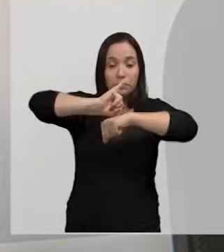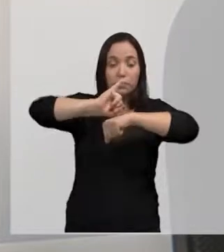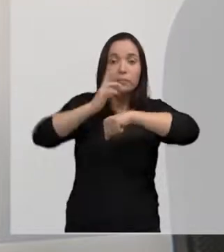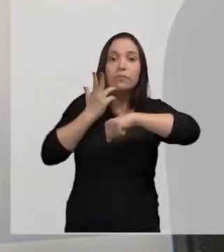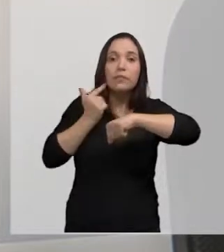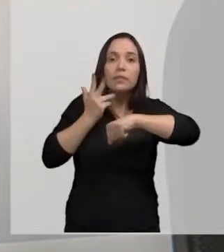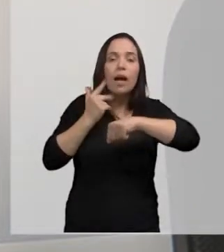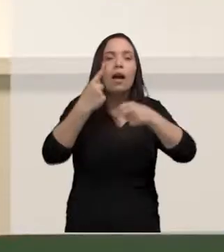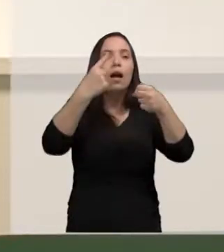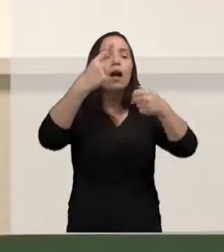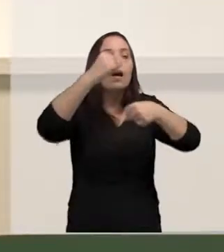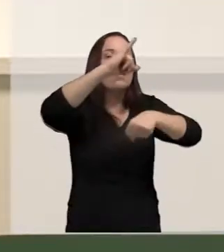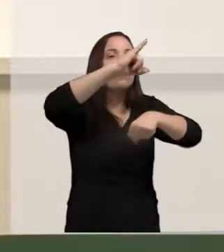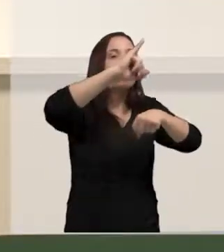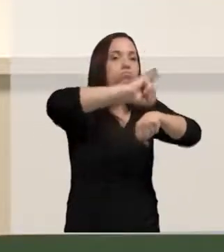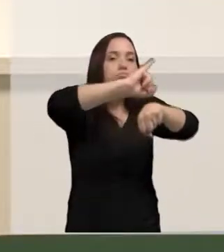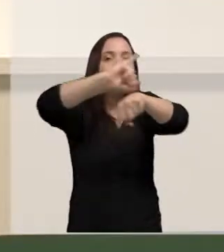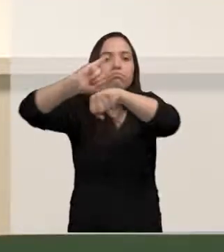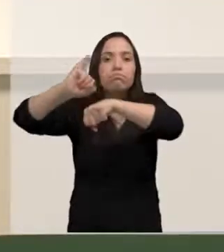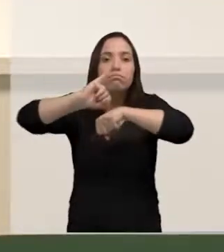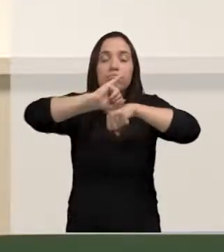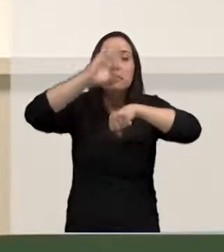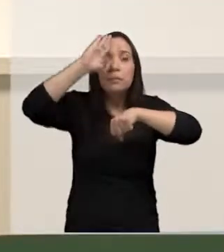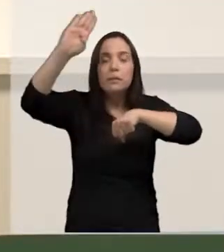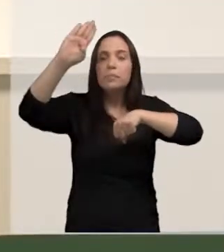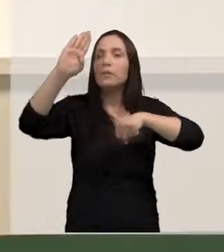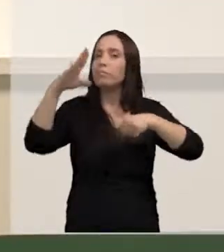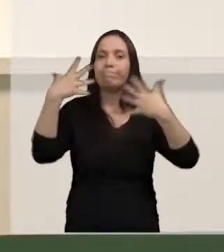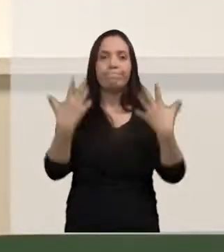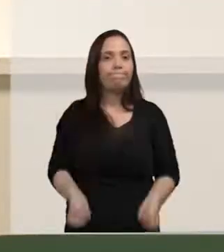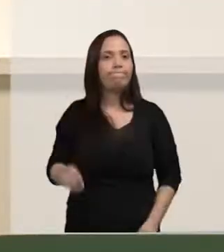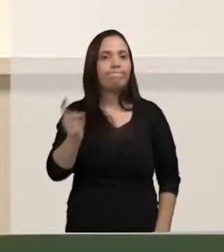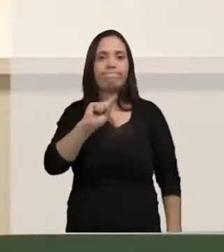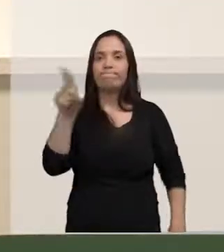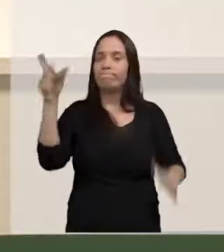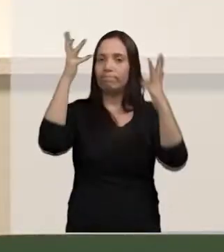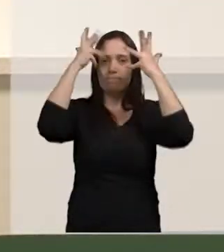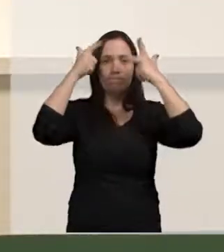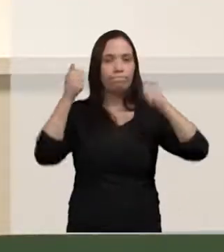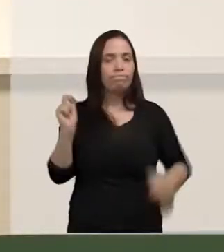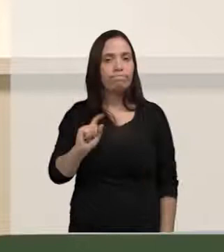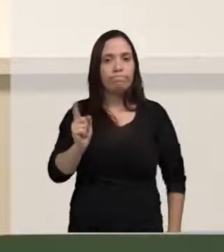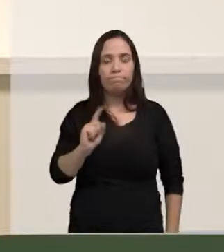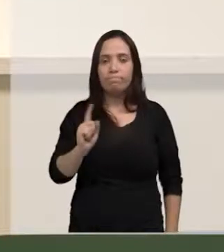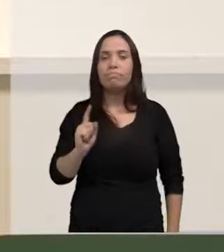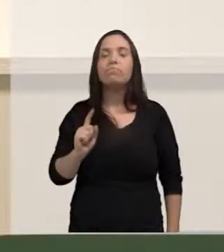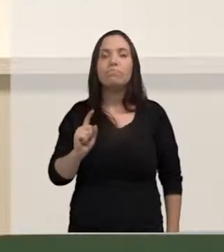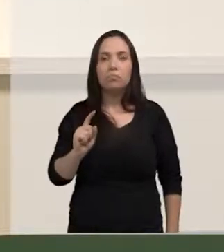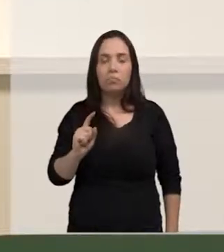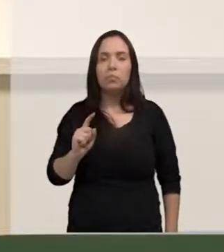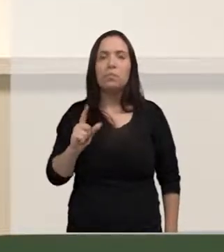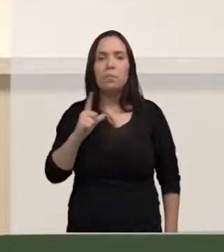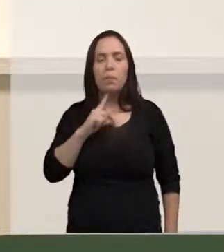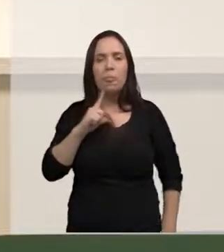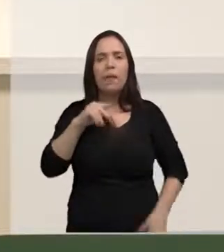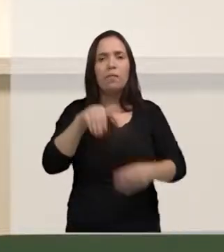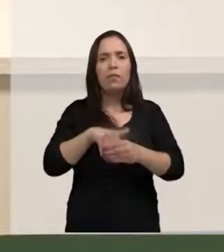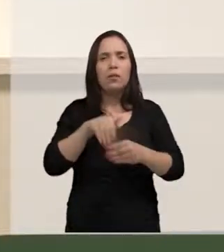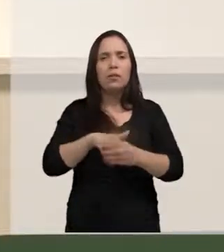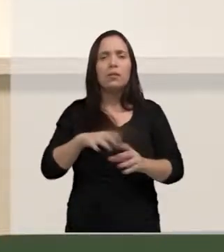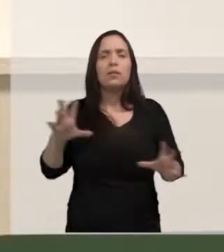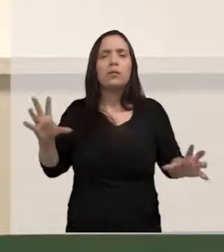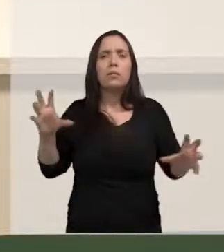grande problema não é esse, não. Ele teve o apoio decisivo do governador, o que ele teve, até a votação que ele teve aí, ficou em torno de